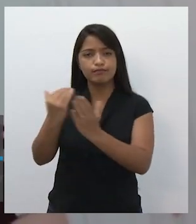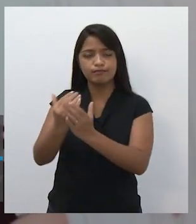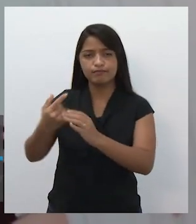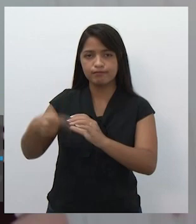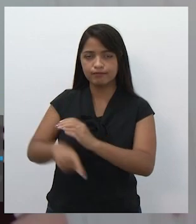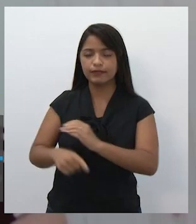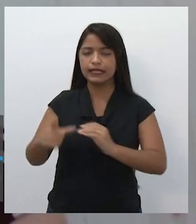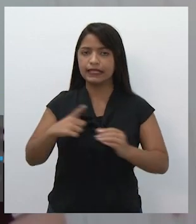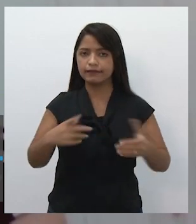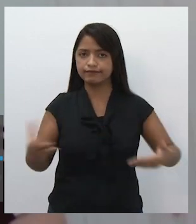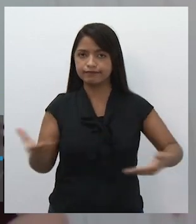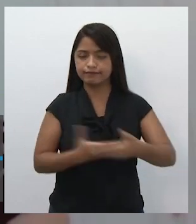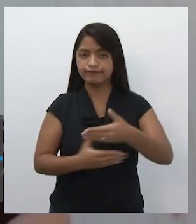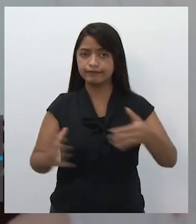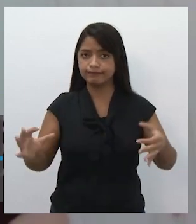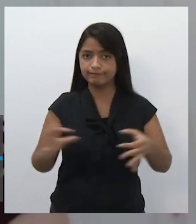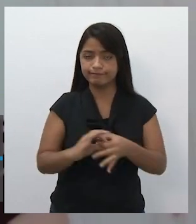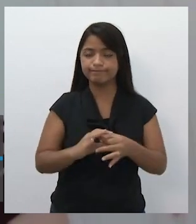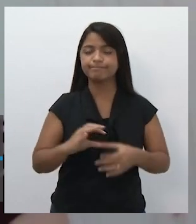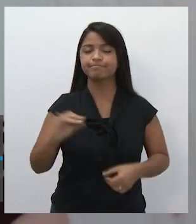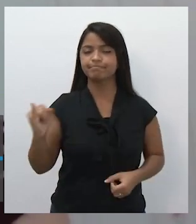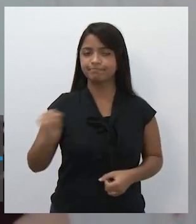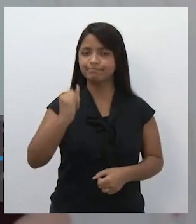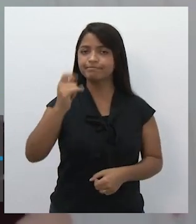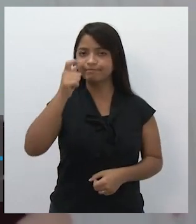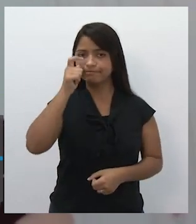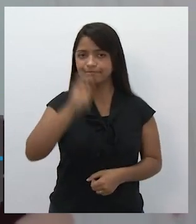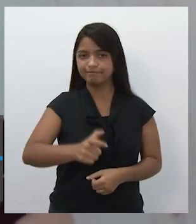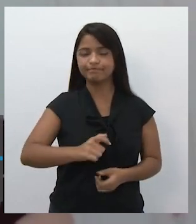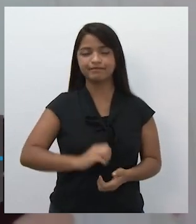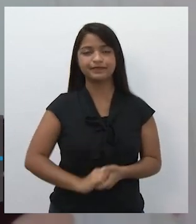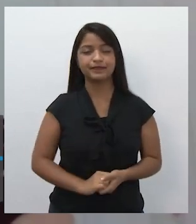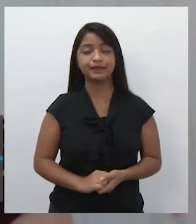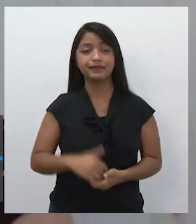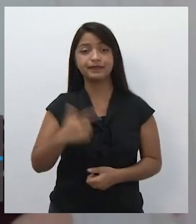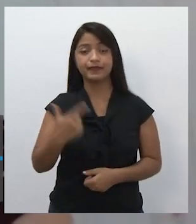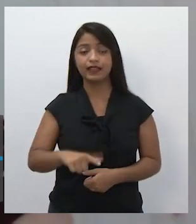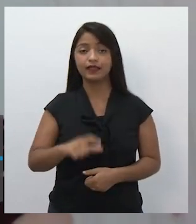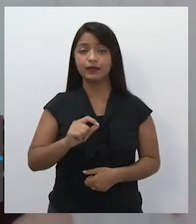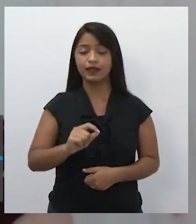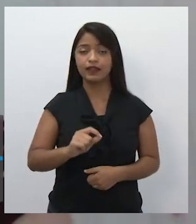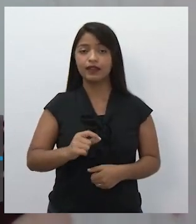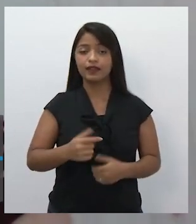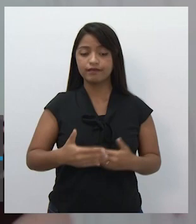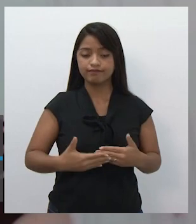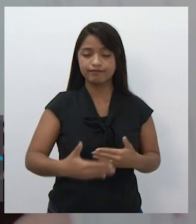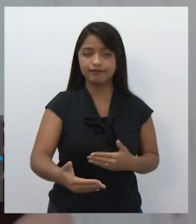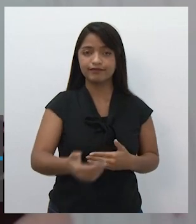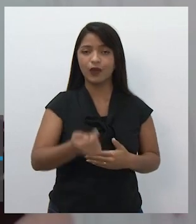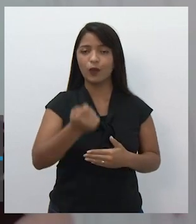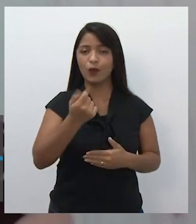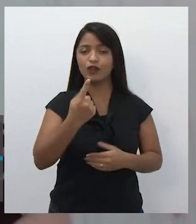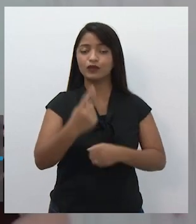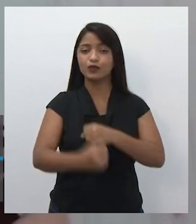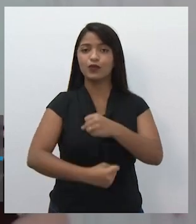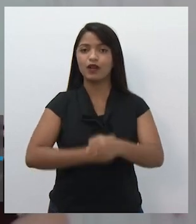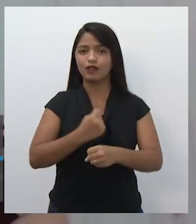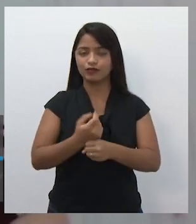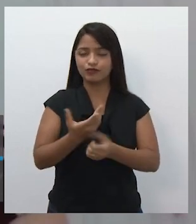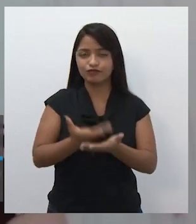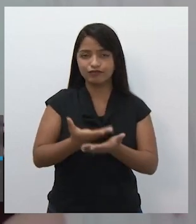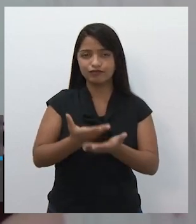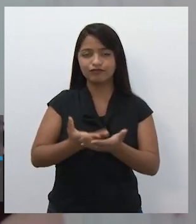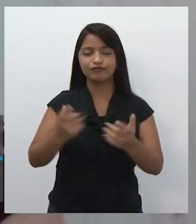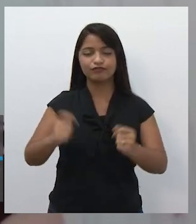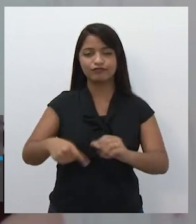são muito interessantes. Lembrando que nós vamos ter aí mais quase um ano para estudar um pouco melhor